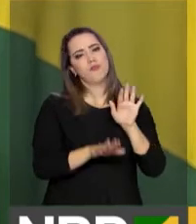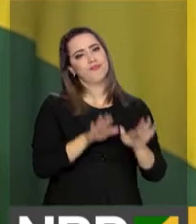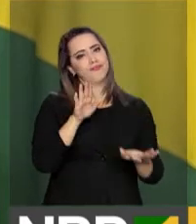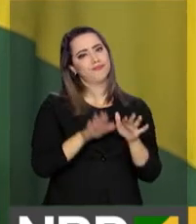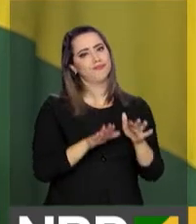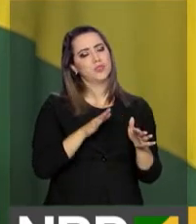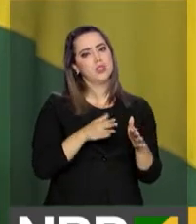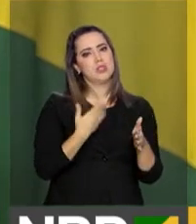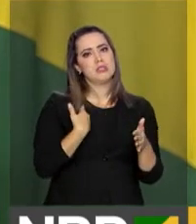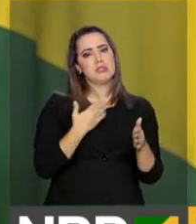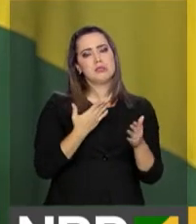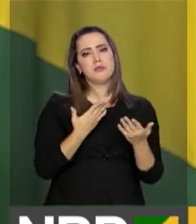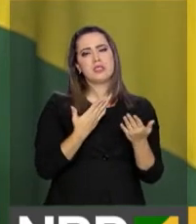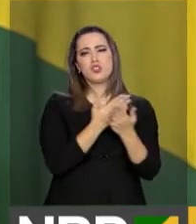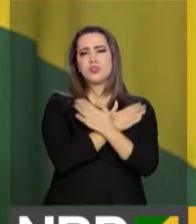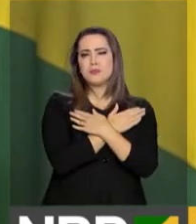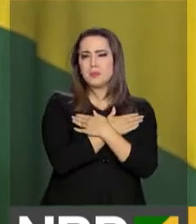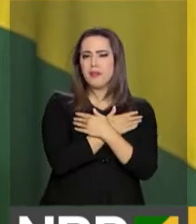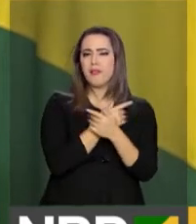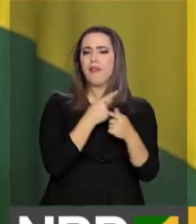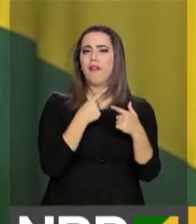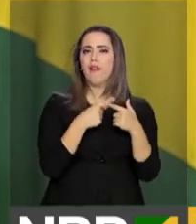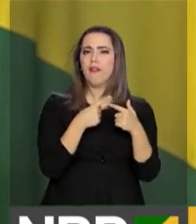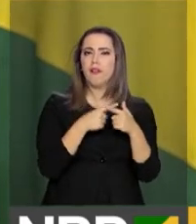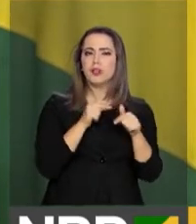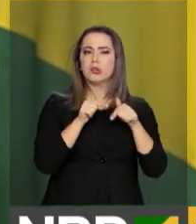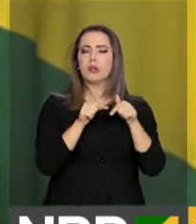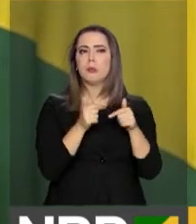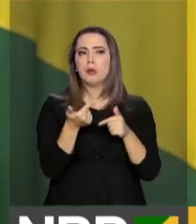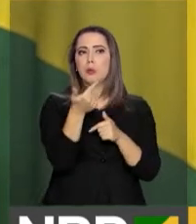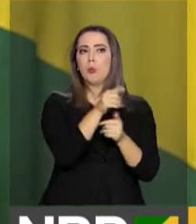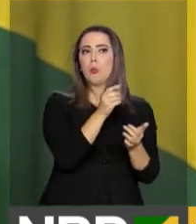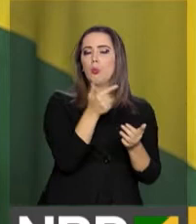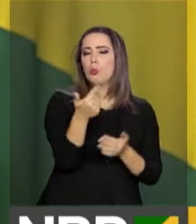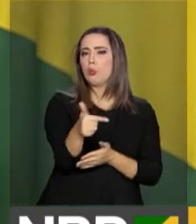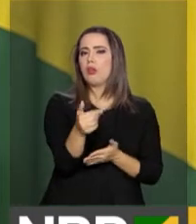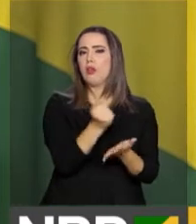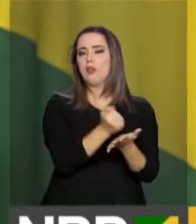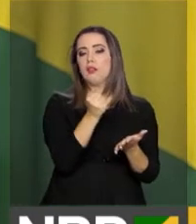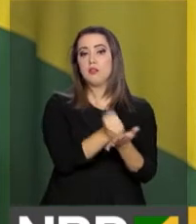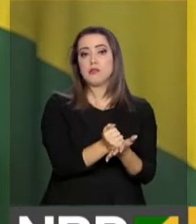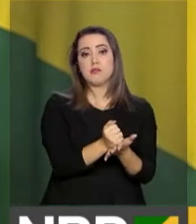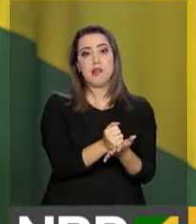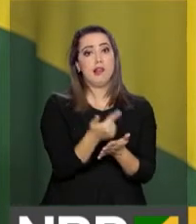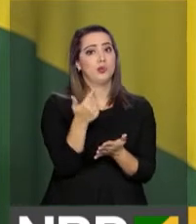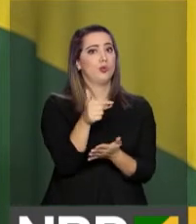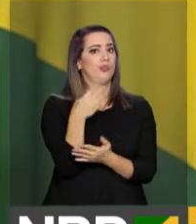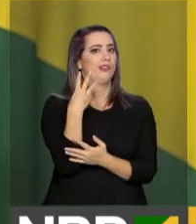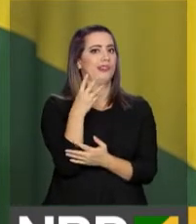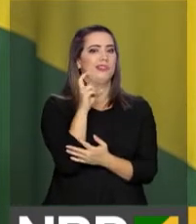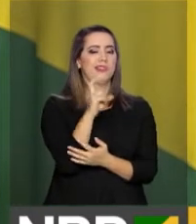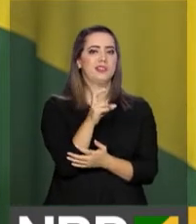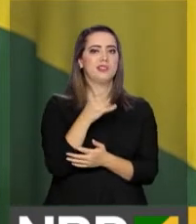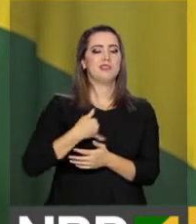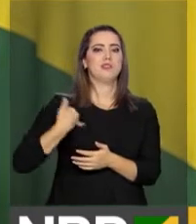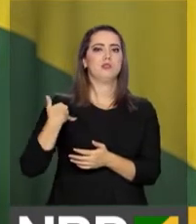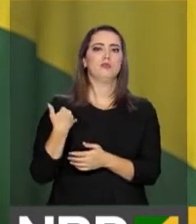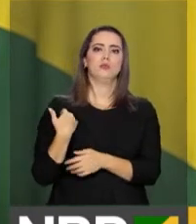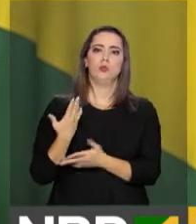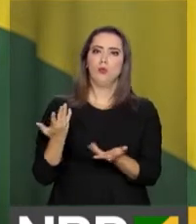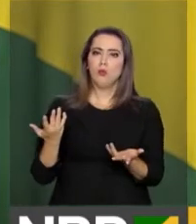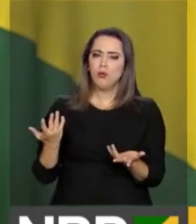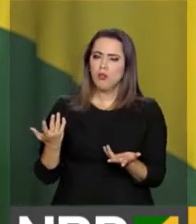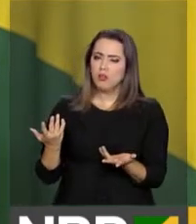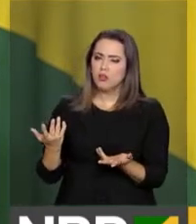rompeu o contrato trabalha informalmente é não completa os 35 anos de contribuição ele irá não